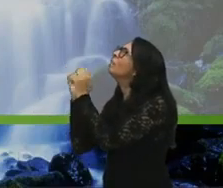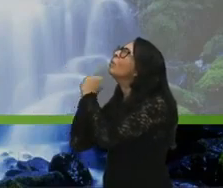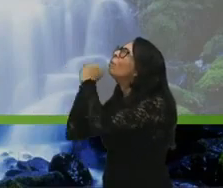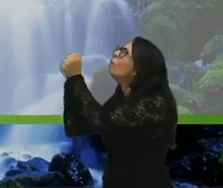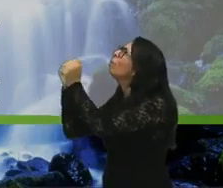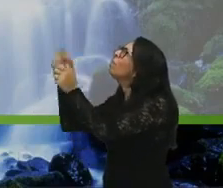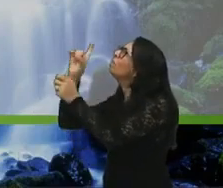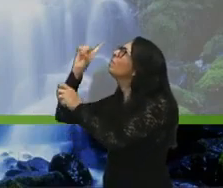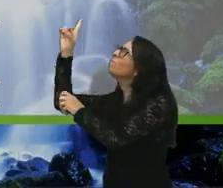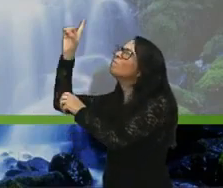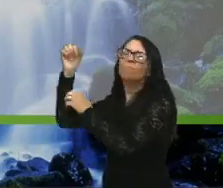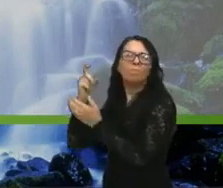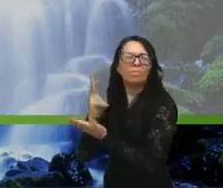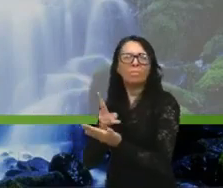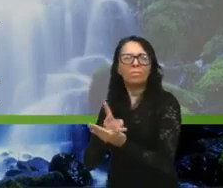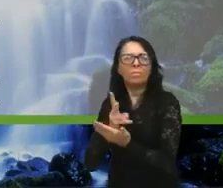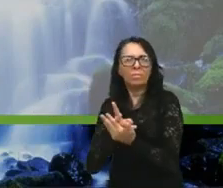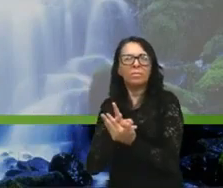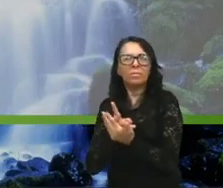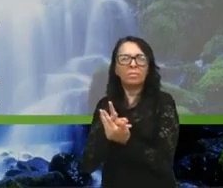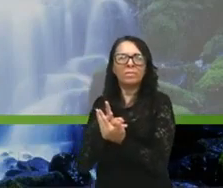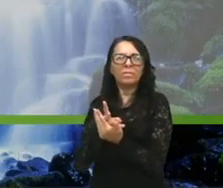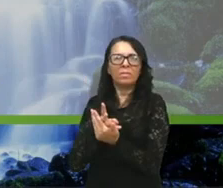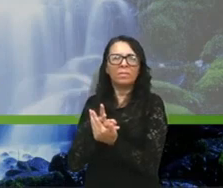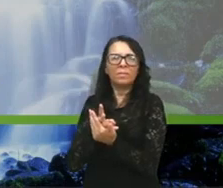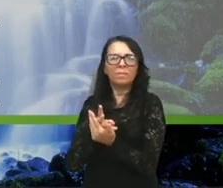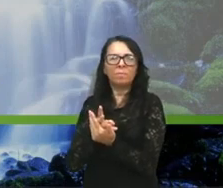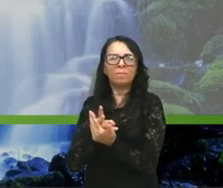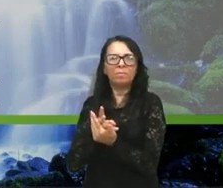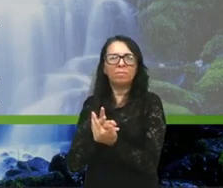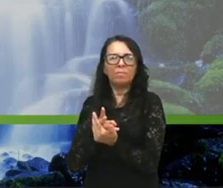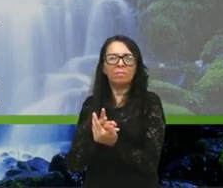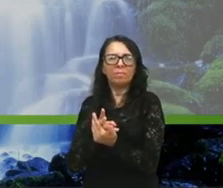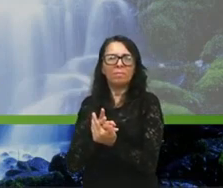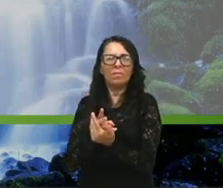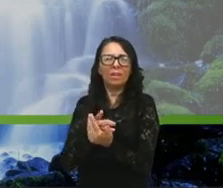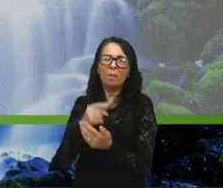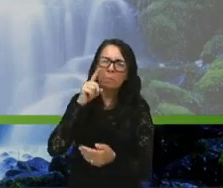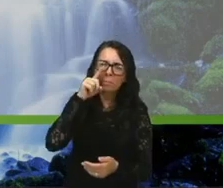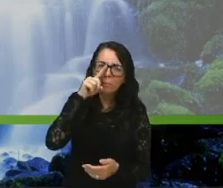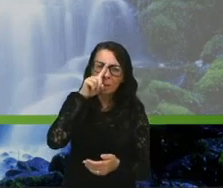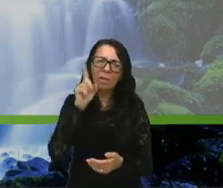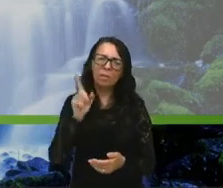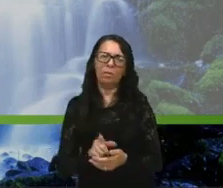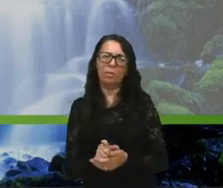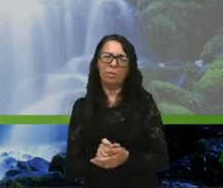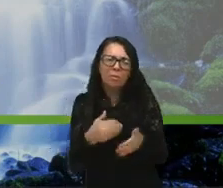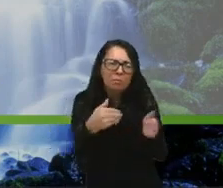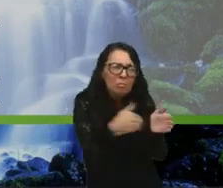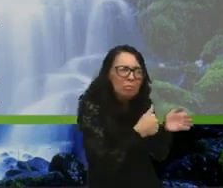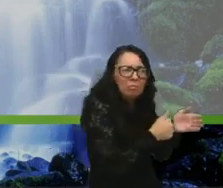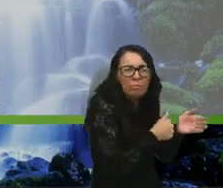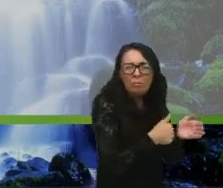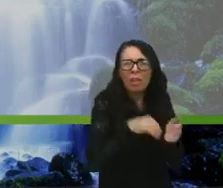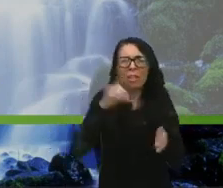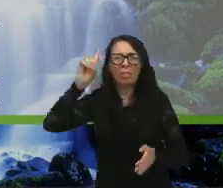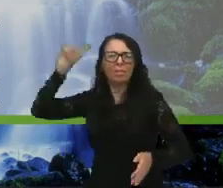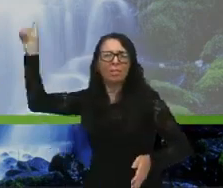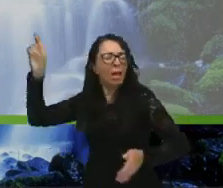Deus. Não esconda nada de Deus. Deus sabe todas as coisas a seu